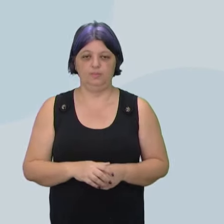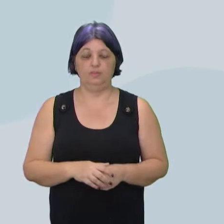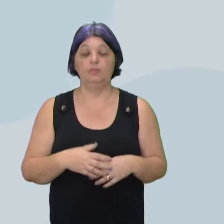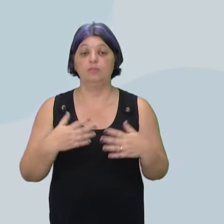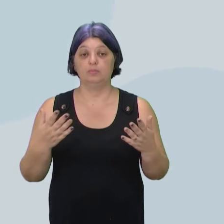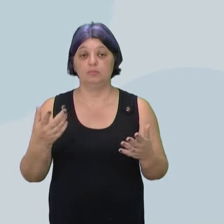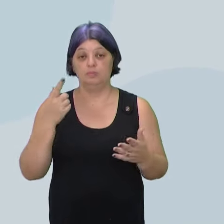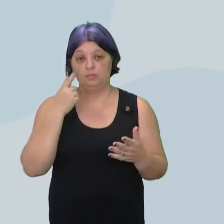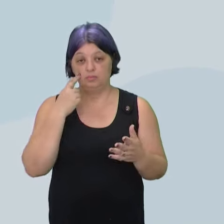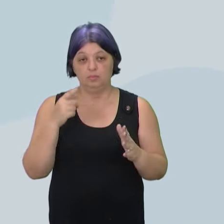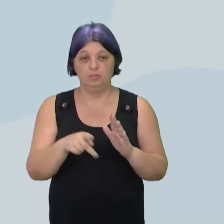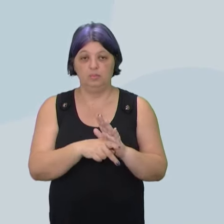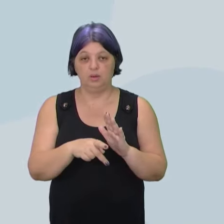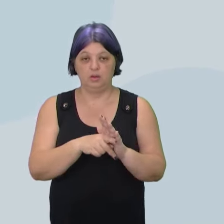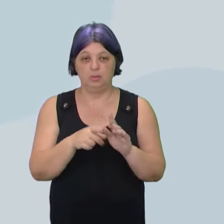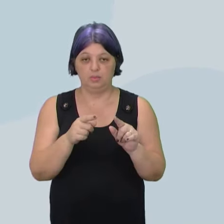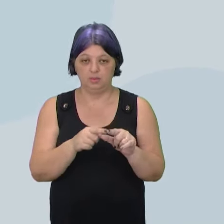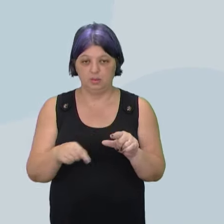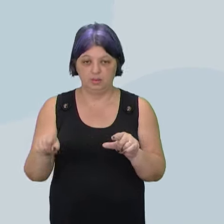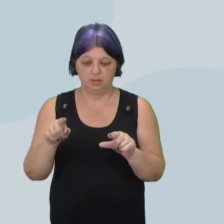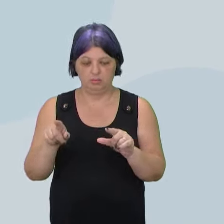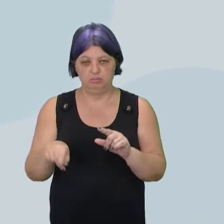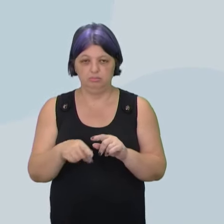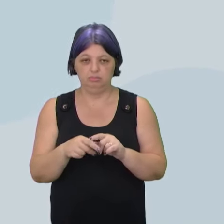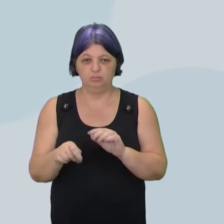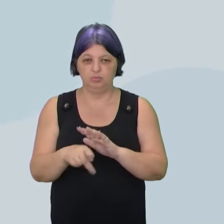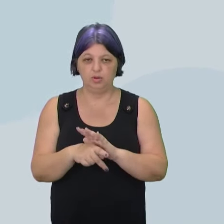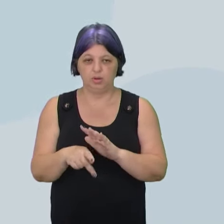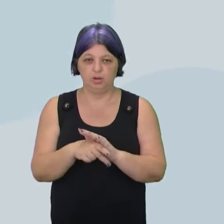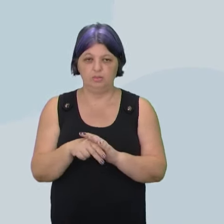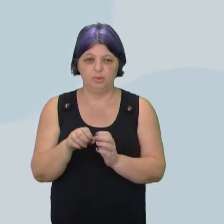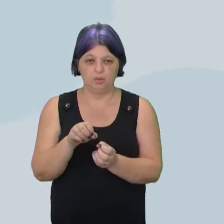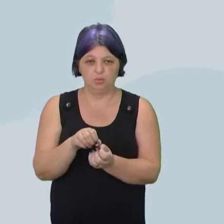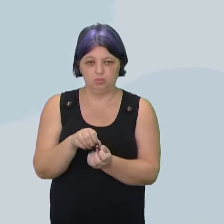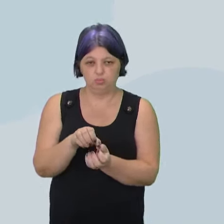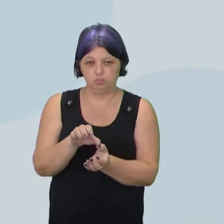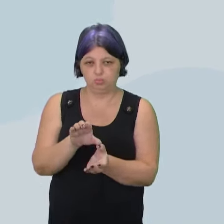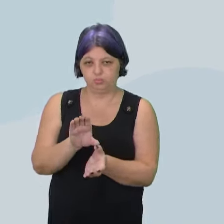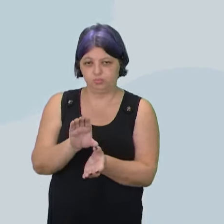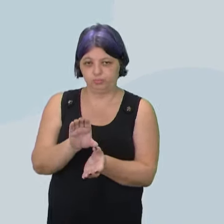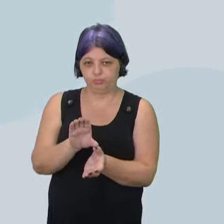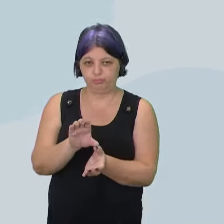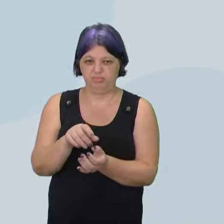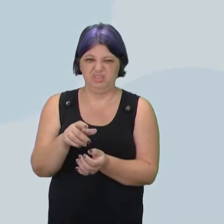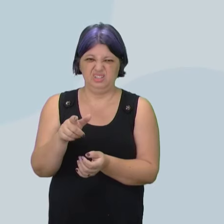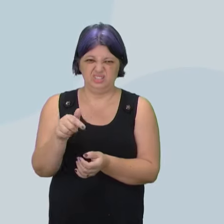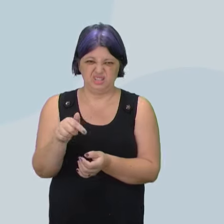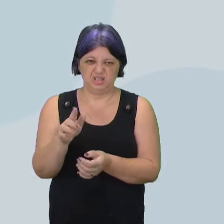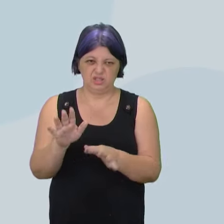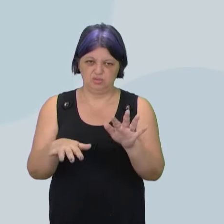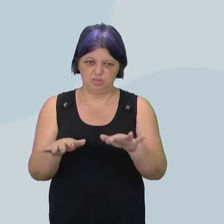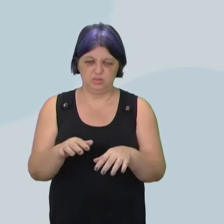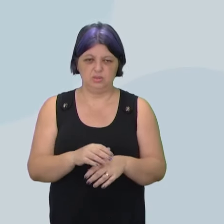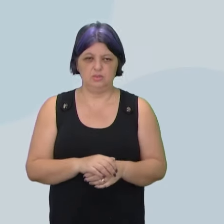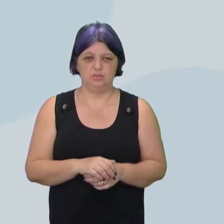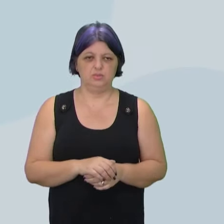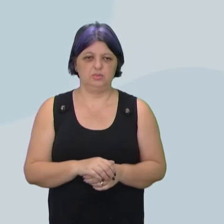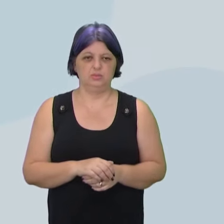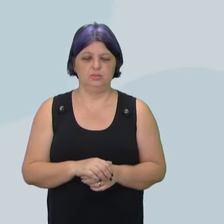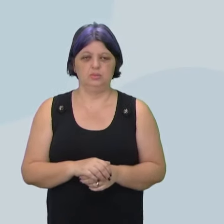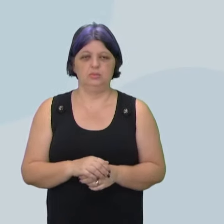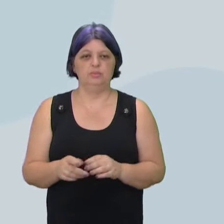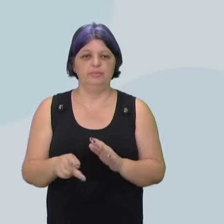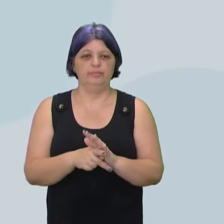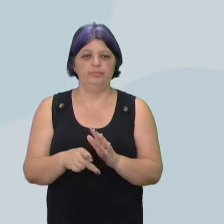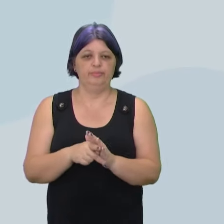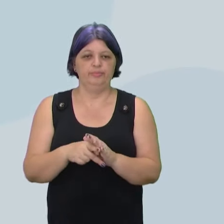aqui, ó, são esses dragõezinhos aqui, tá vendo? Tem sete dragõezinhos aí, né? Eu acho que sete, mais ou menos. Então, o pêndulo empurrou